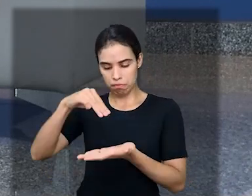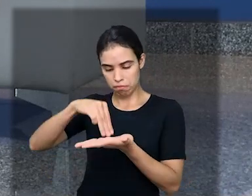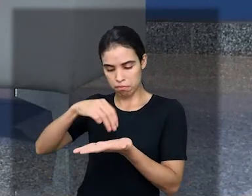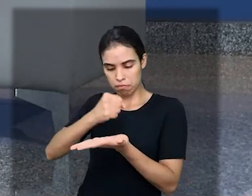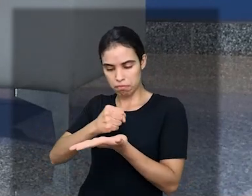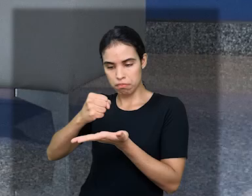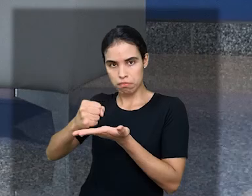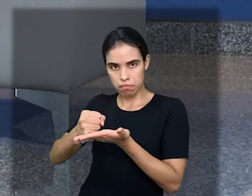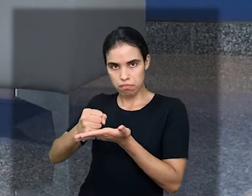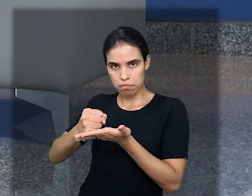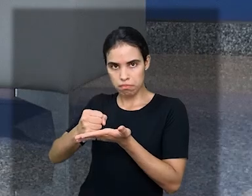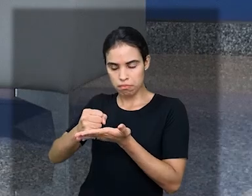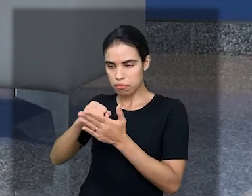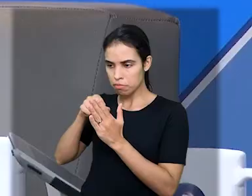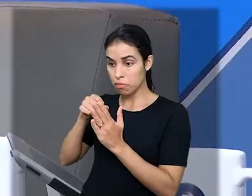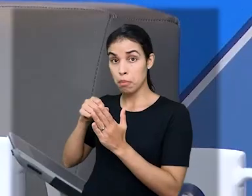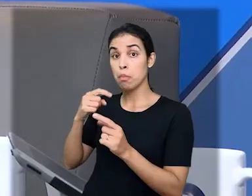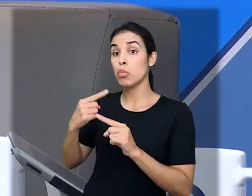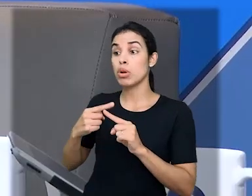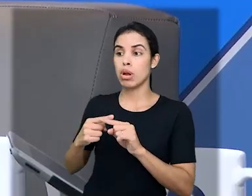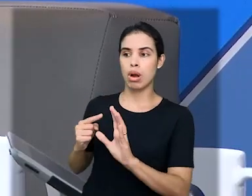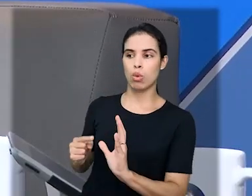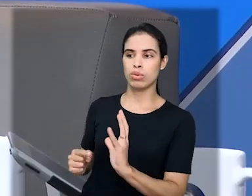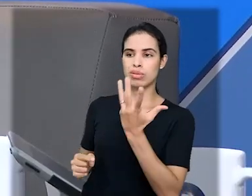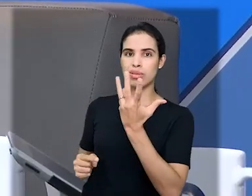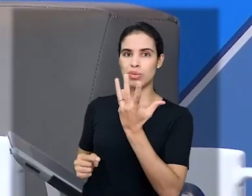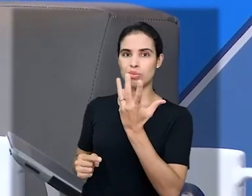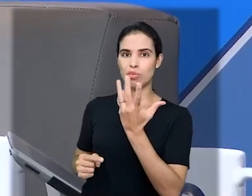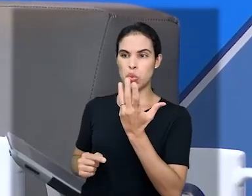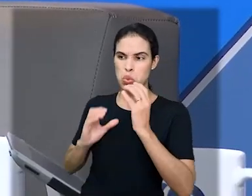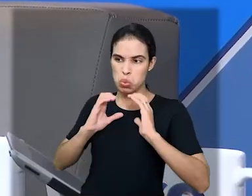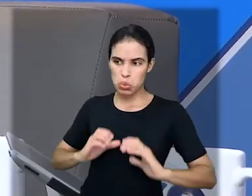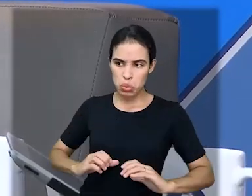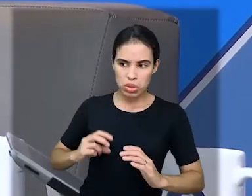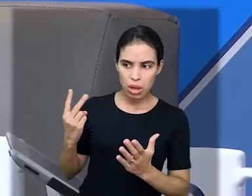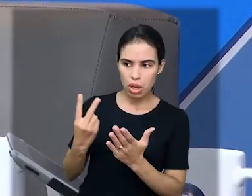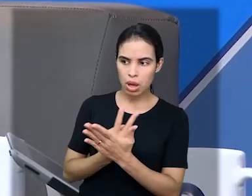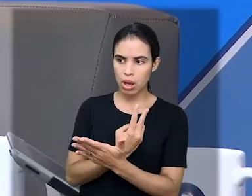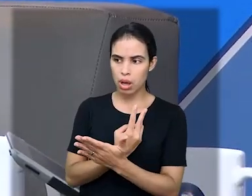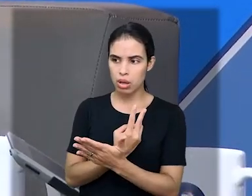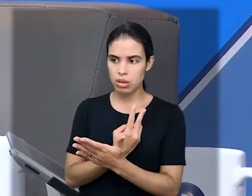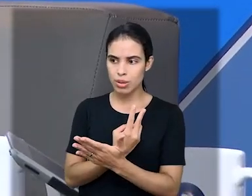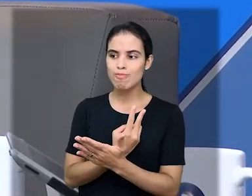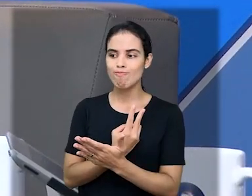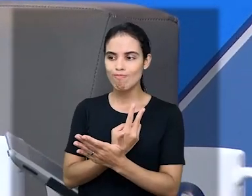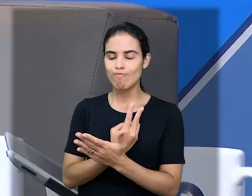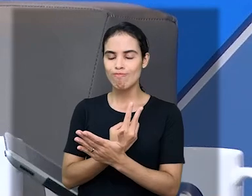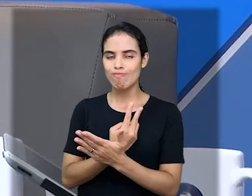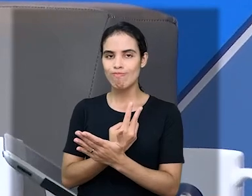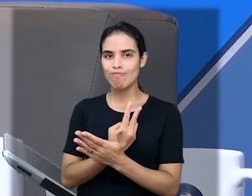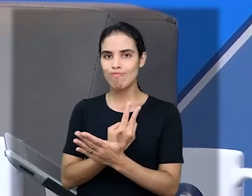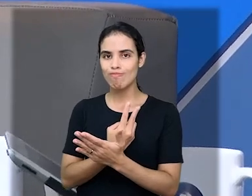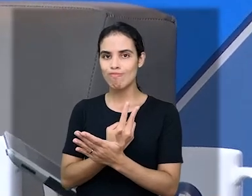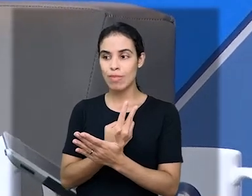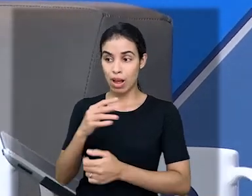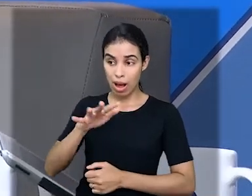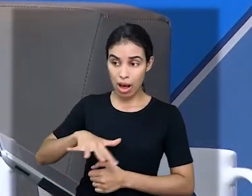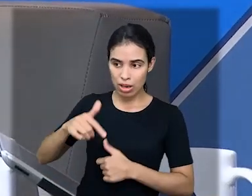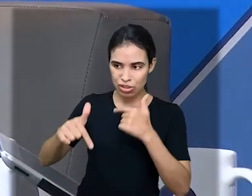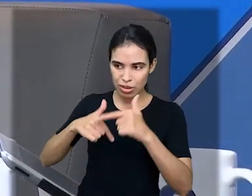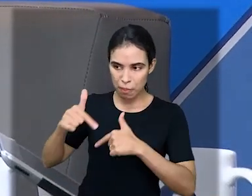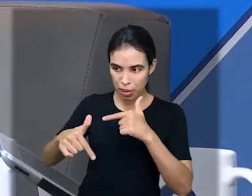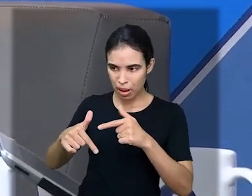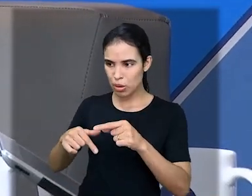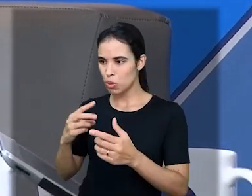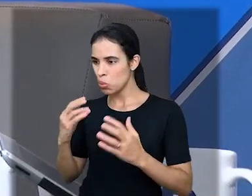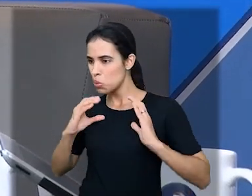justa causa é o nexo causal. Aquela conduta irregular deve estar vinculada, relacionada ao ambiente de